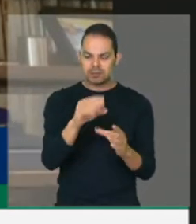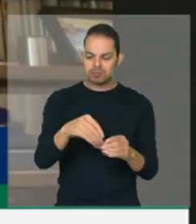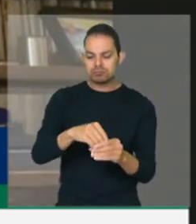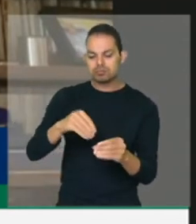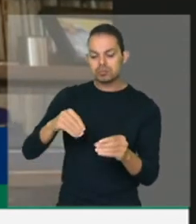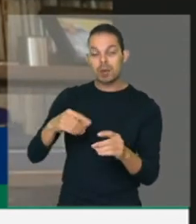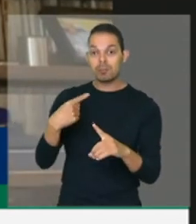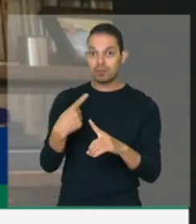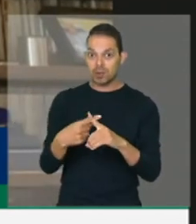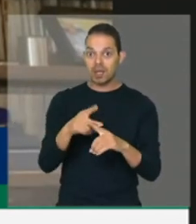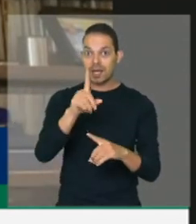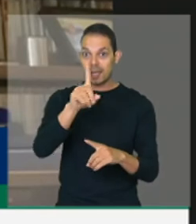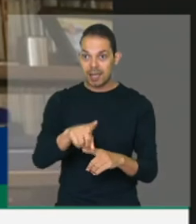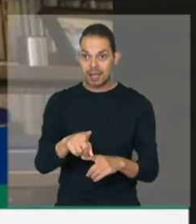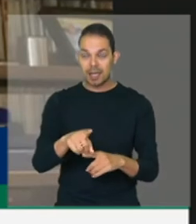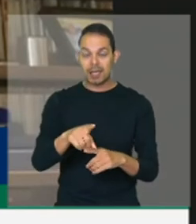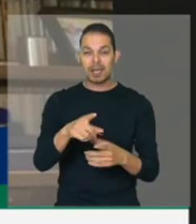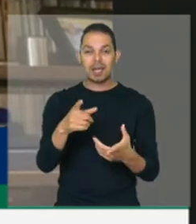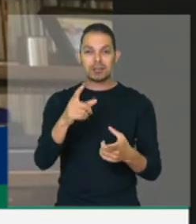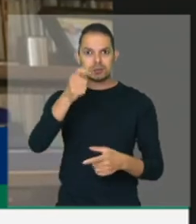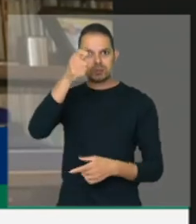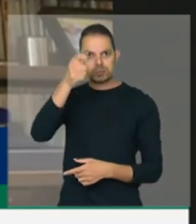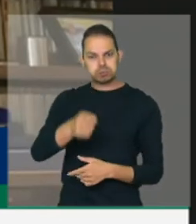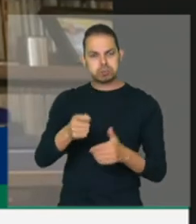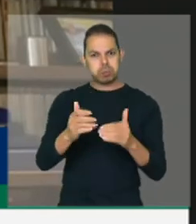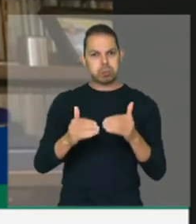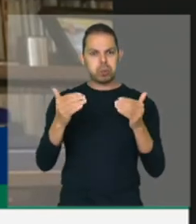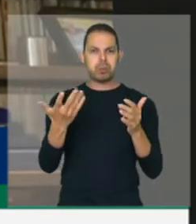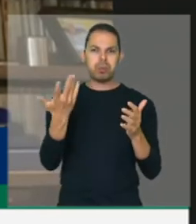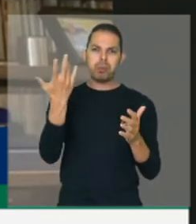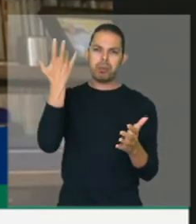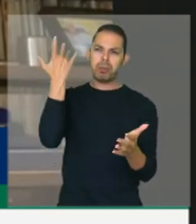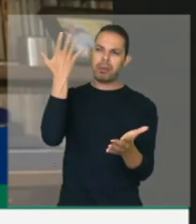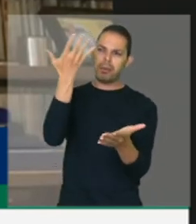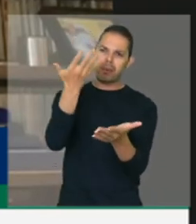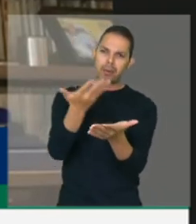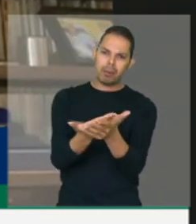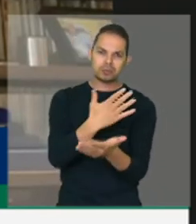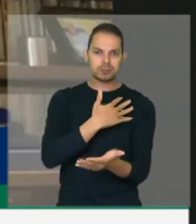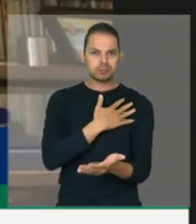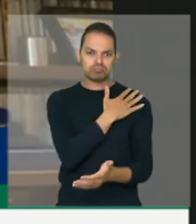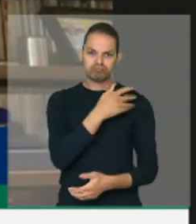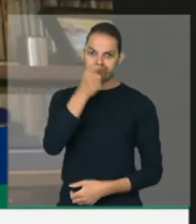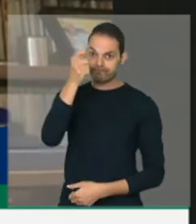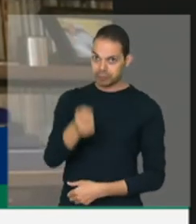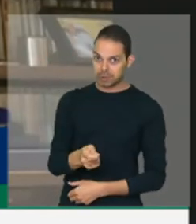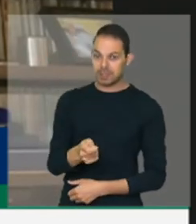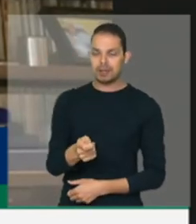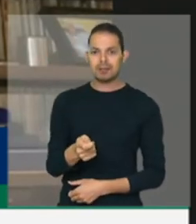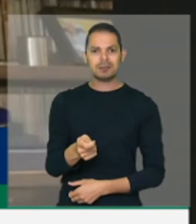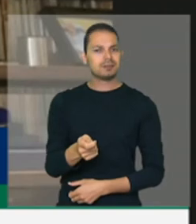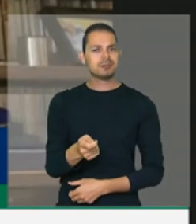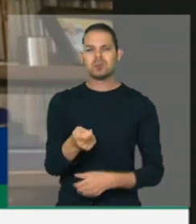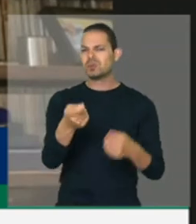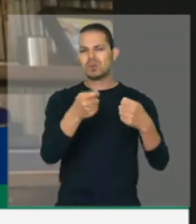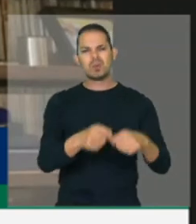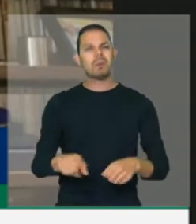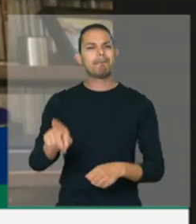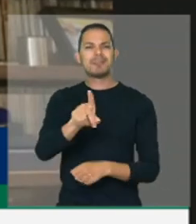ela é o entulho autoritário que vem desde os tempos da ditadura militar. Não precisaria